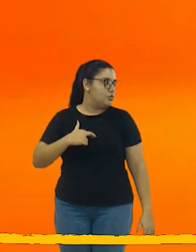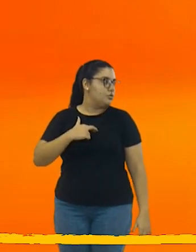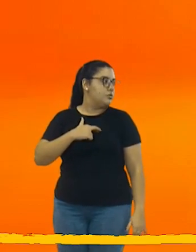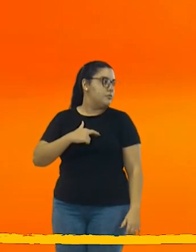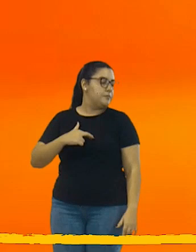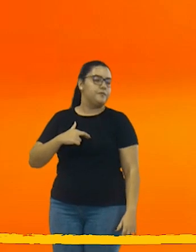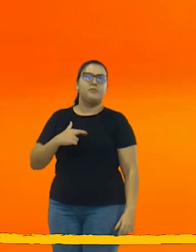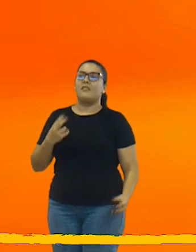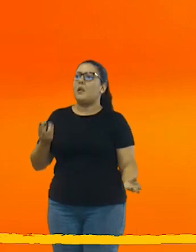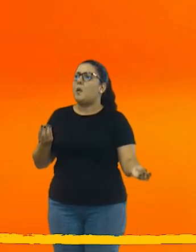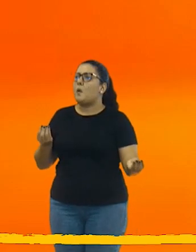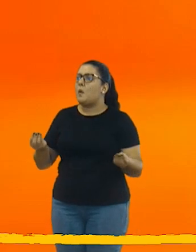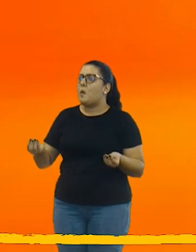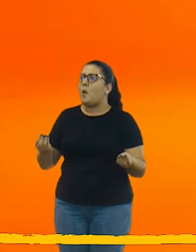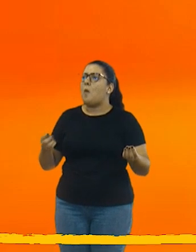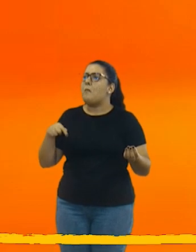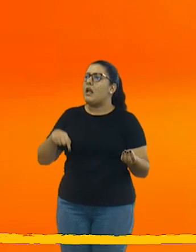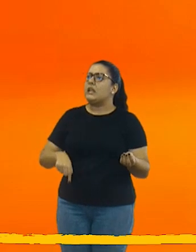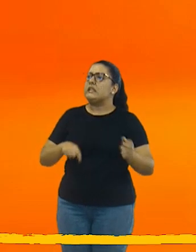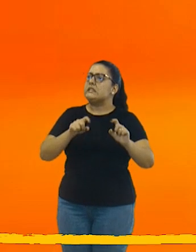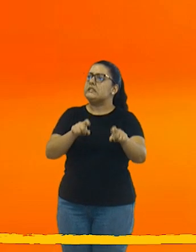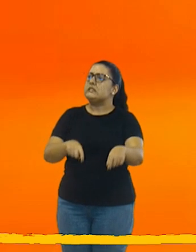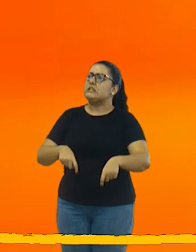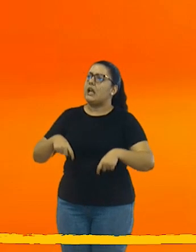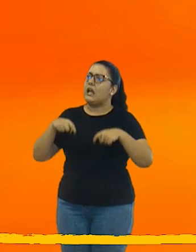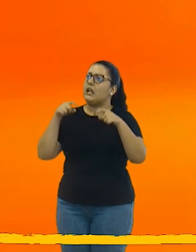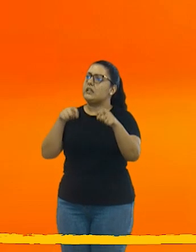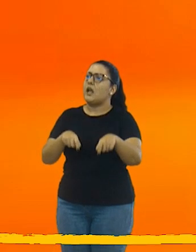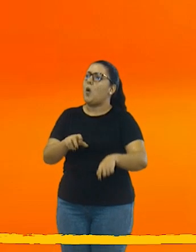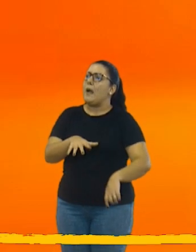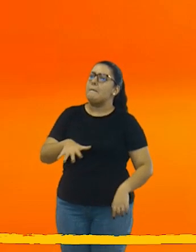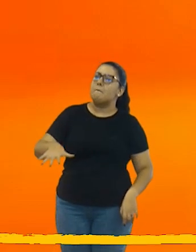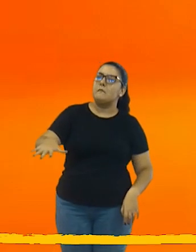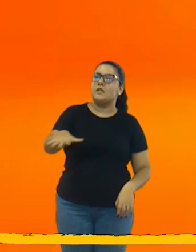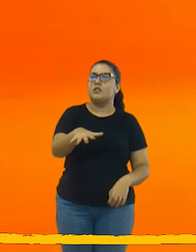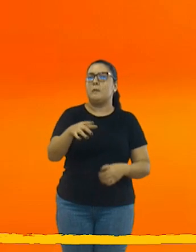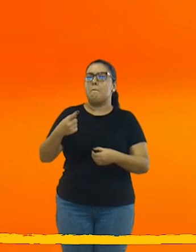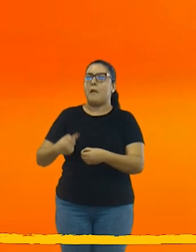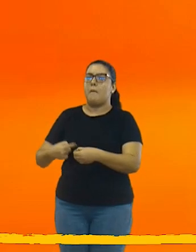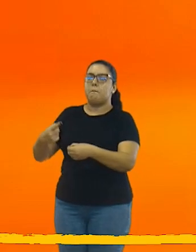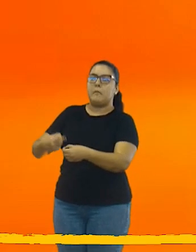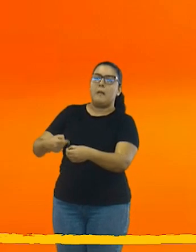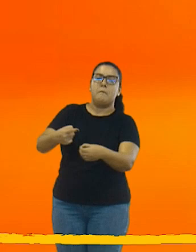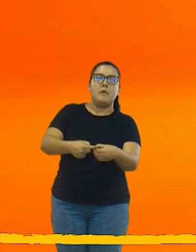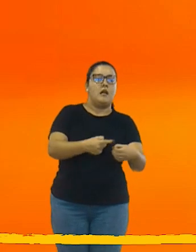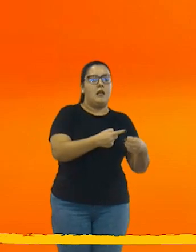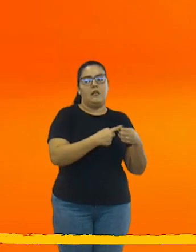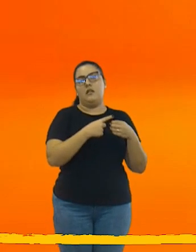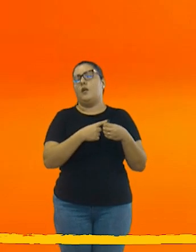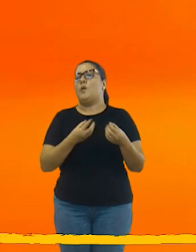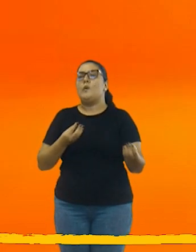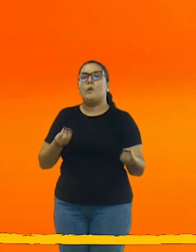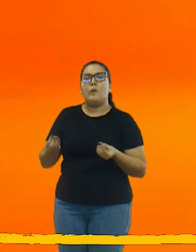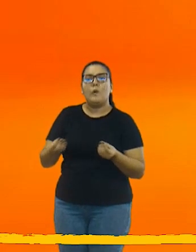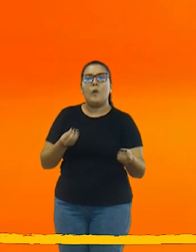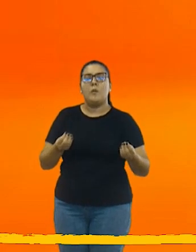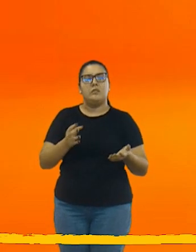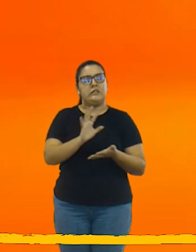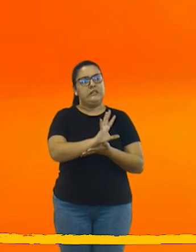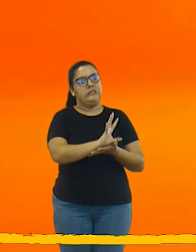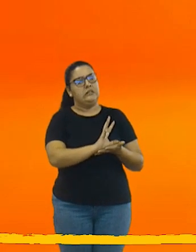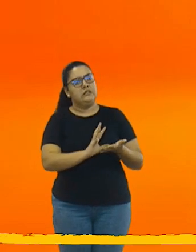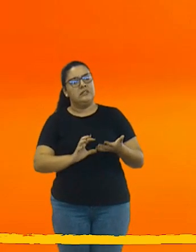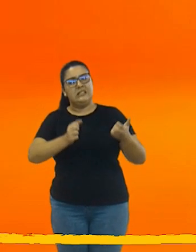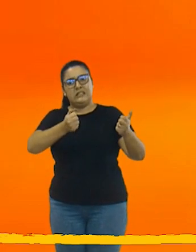Professor, como é que o sertão, como é que o ambiente interiorano, como é que o campo é